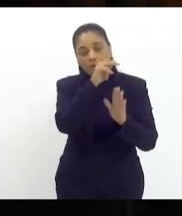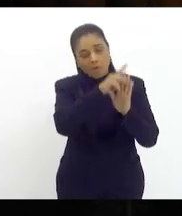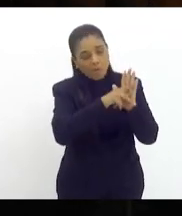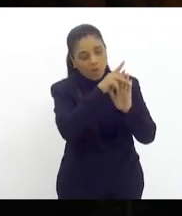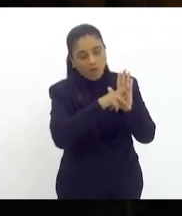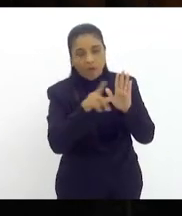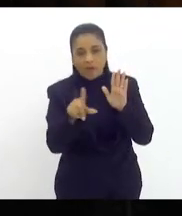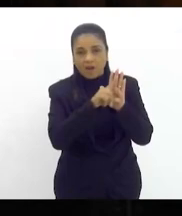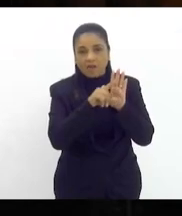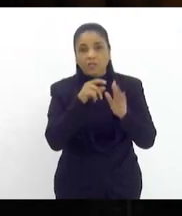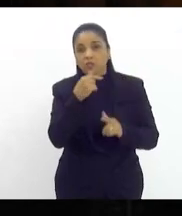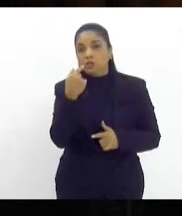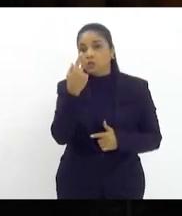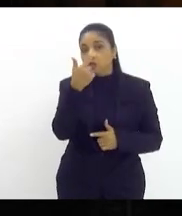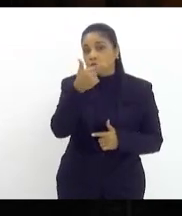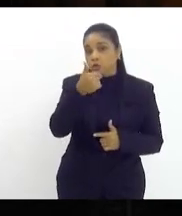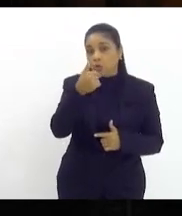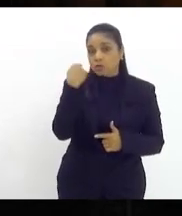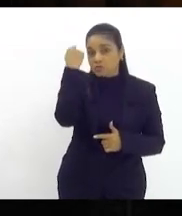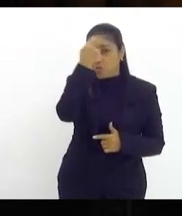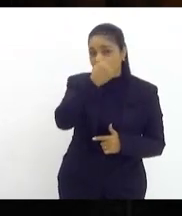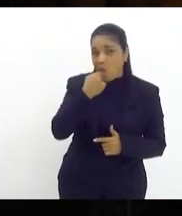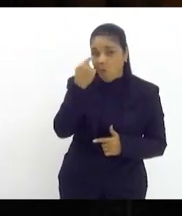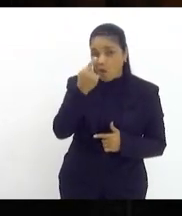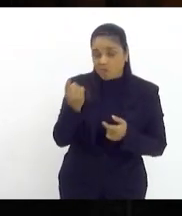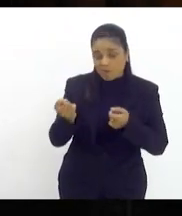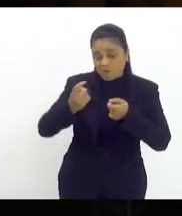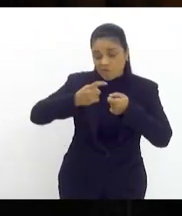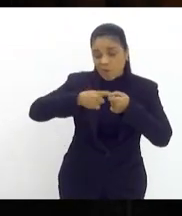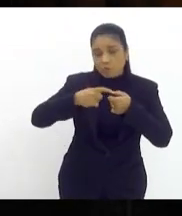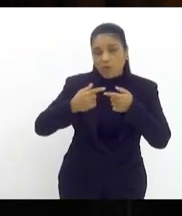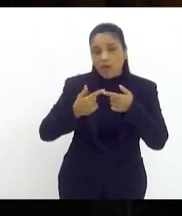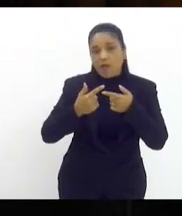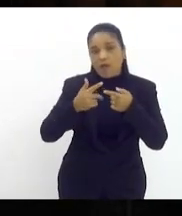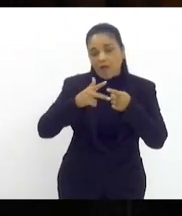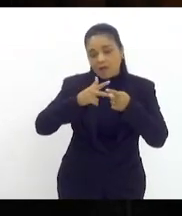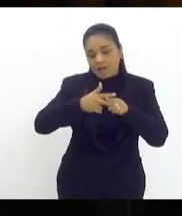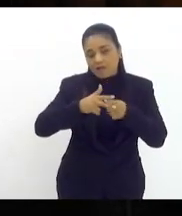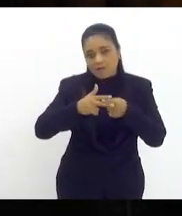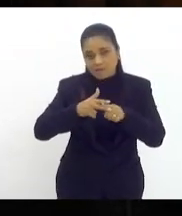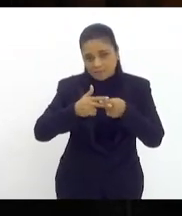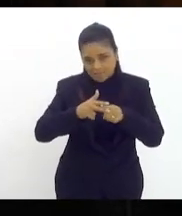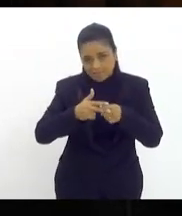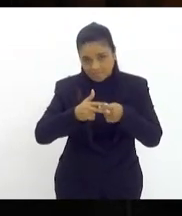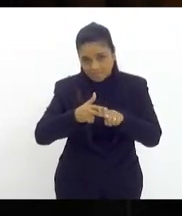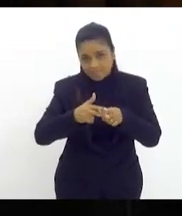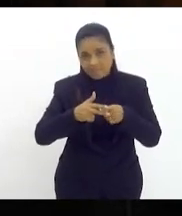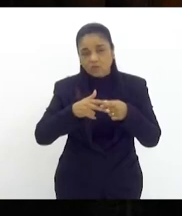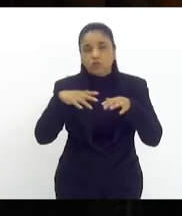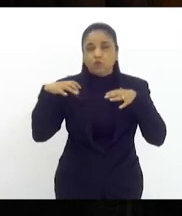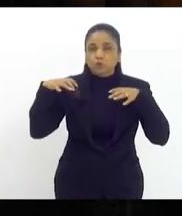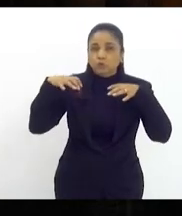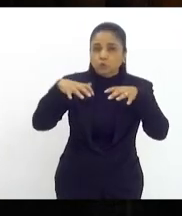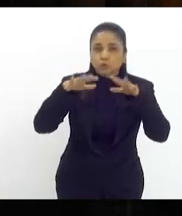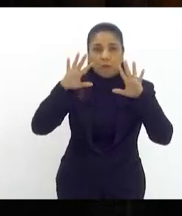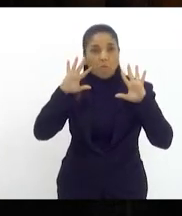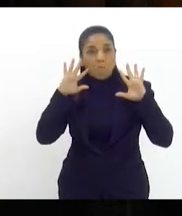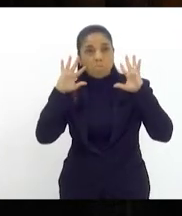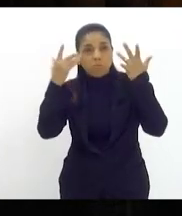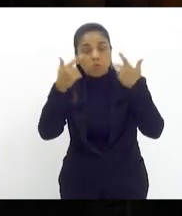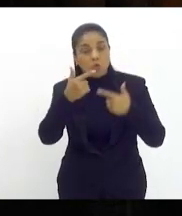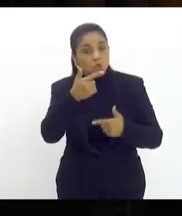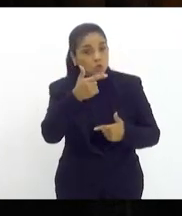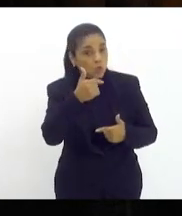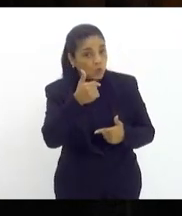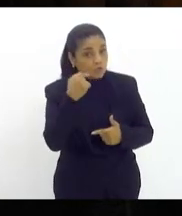horas para o religamento em caso de qualquer tipo de ocorrido de evento climático chuva, ventania e tudo mais